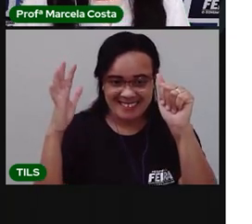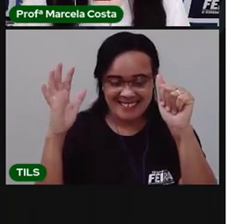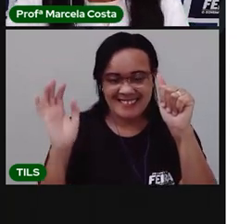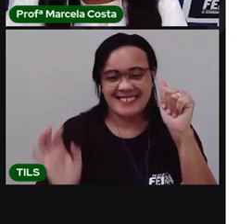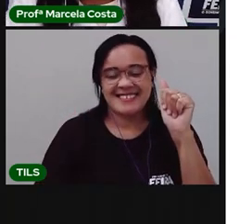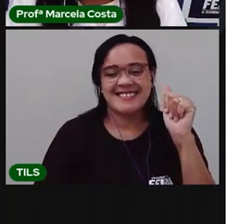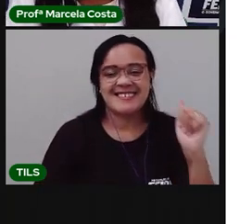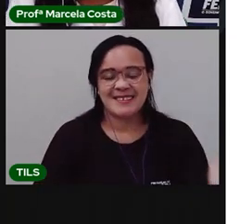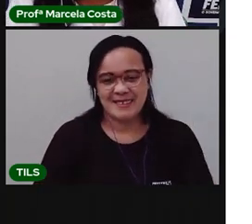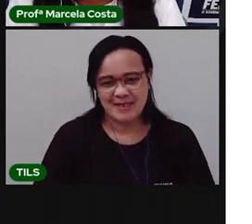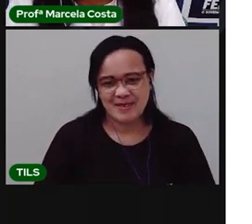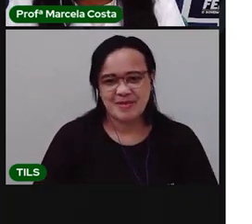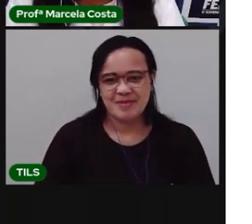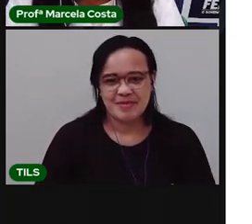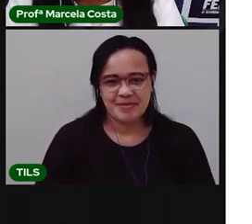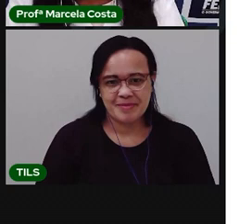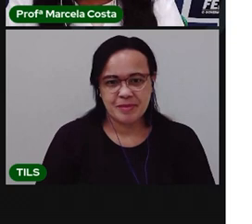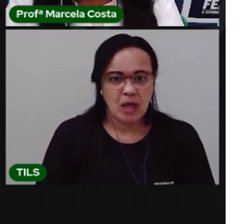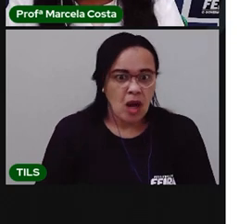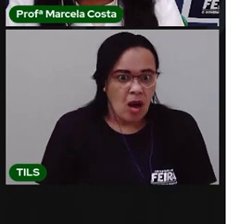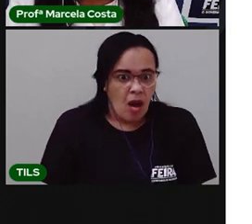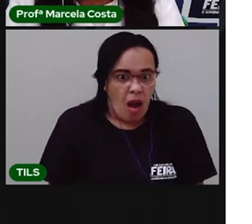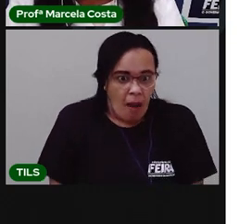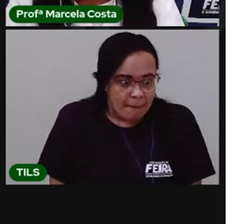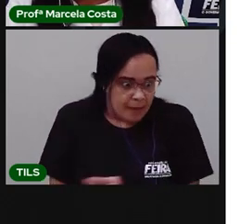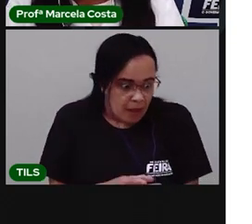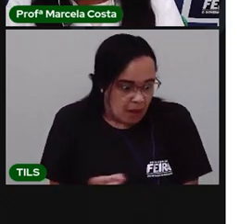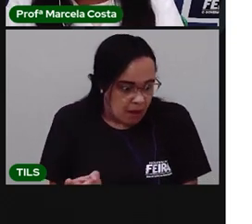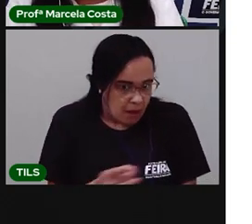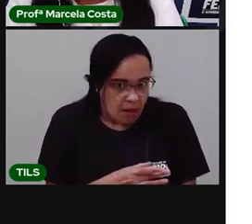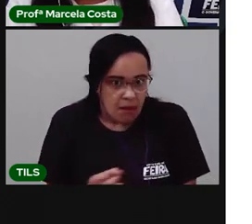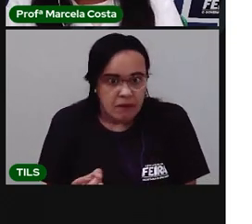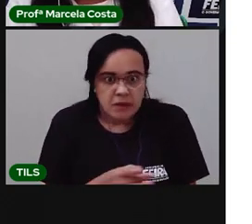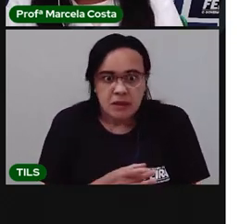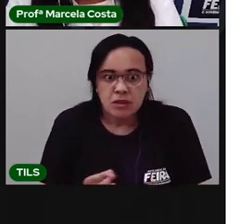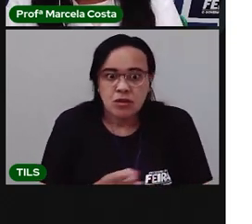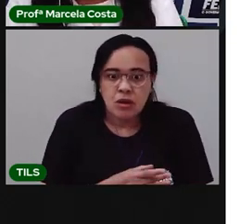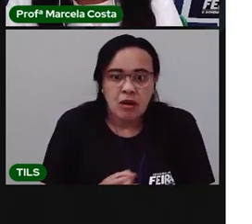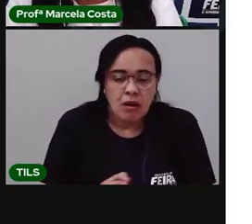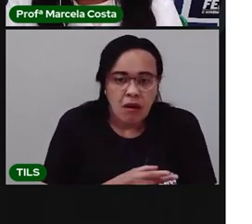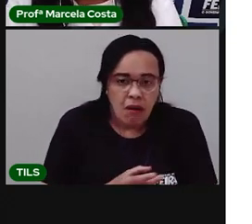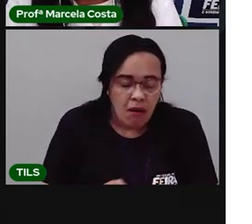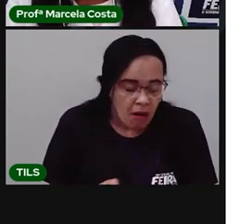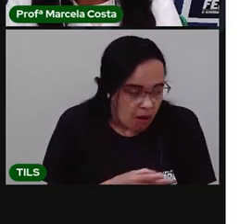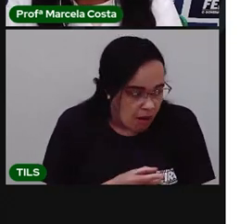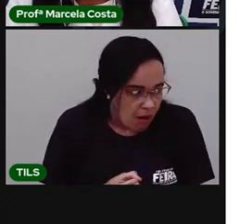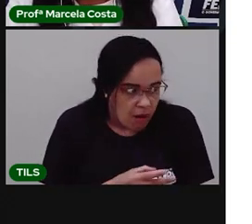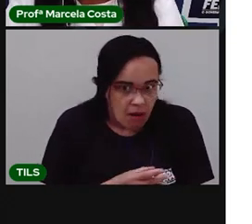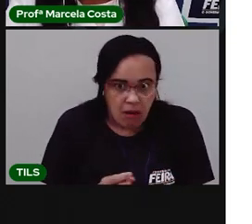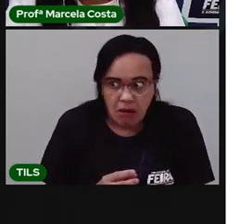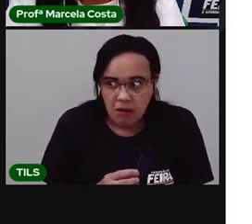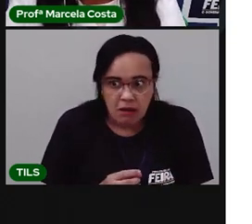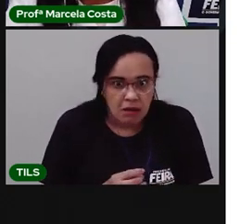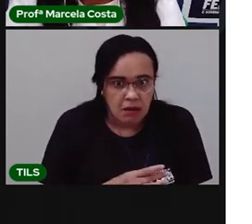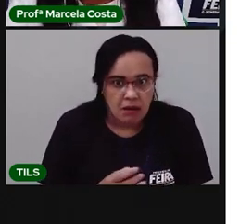A próxima. Medo. Uma pessoa que tá com medo.